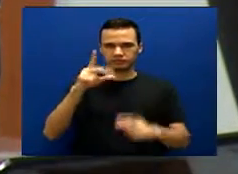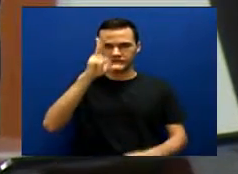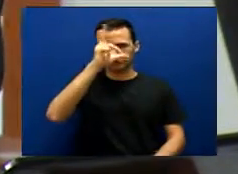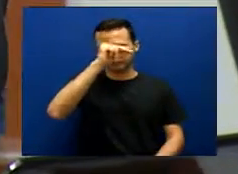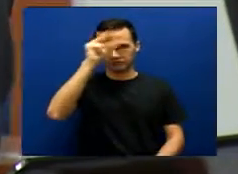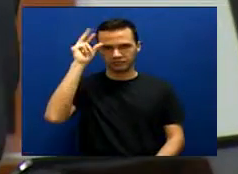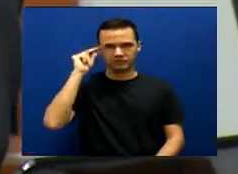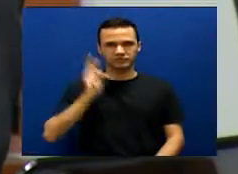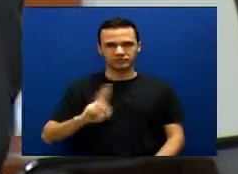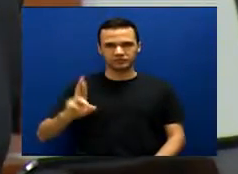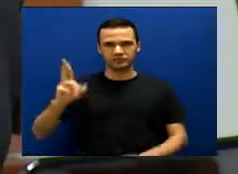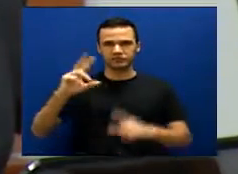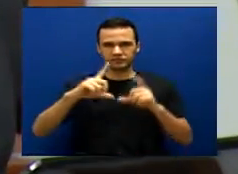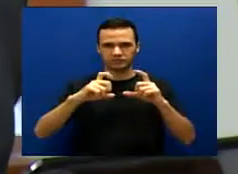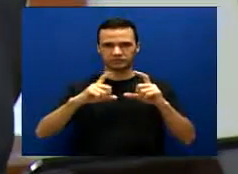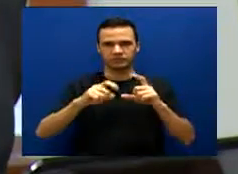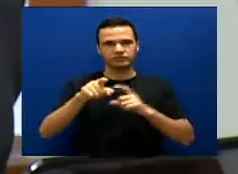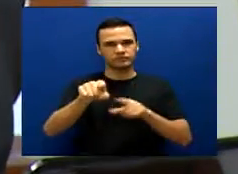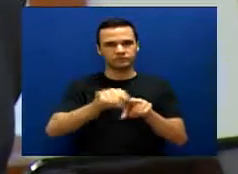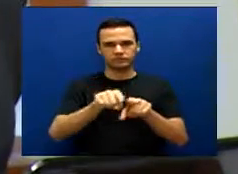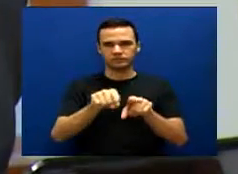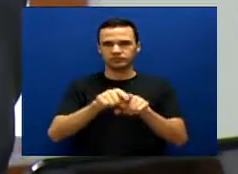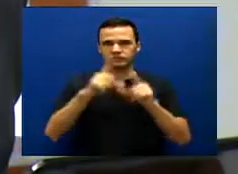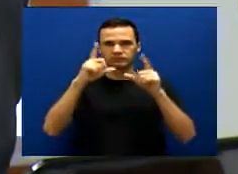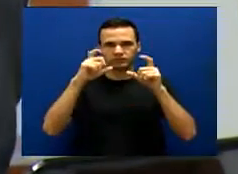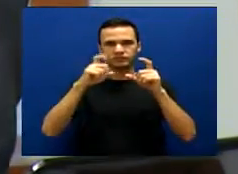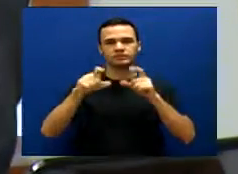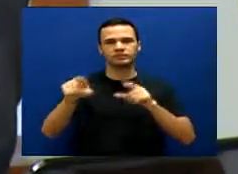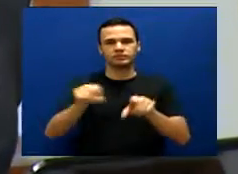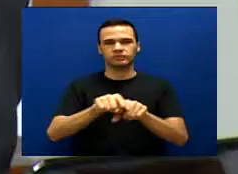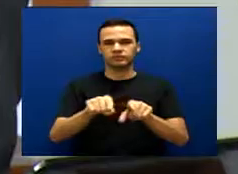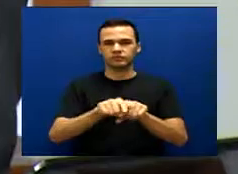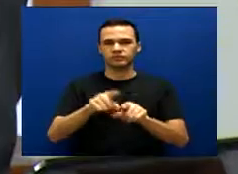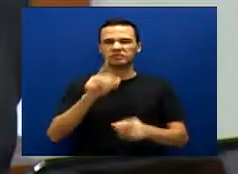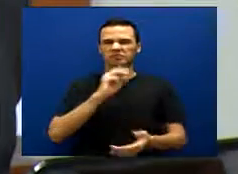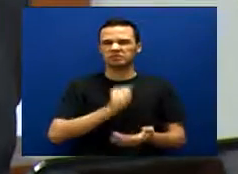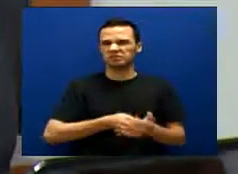for ter a foto dele na galeria, eu quero a foto de Vossa Excelência também, que foi prefeito também